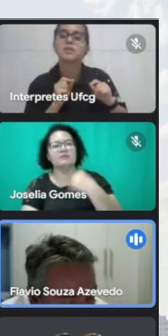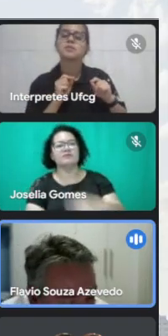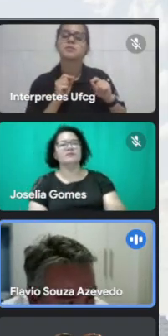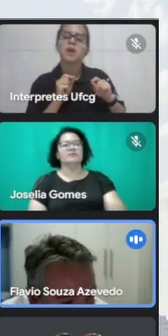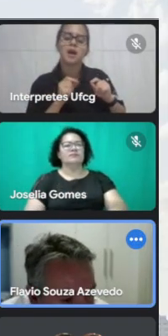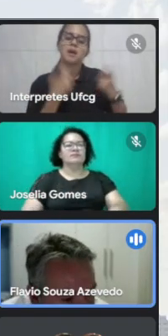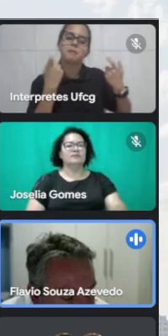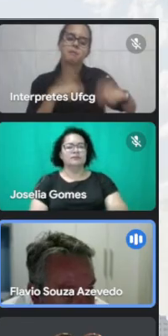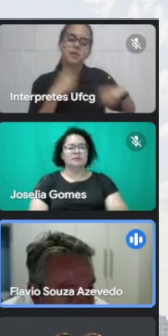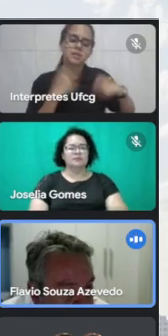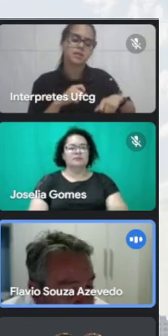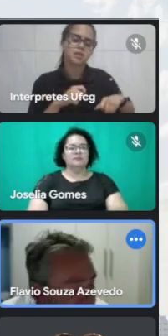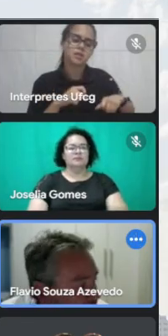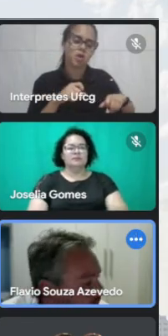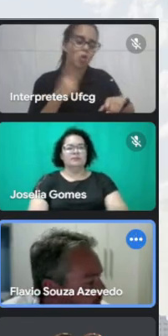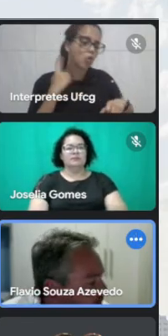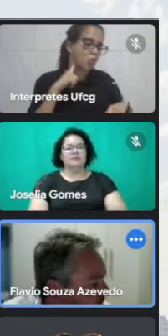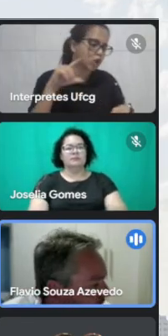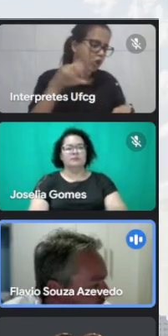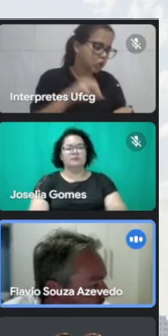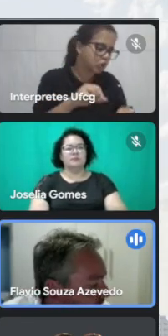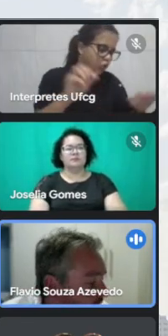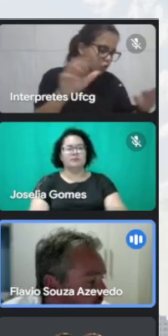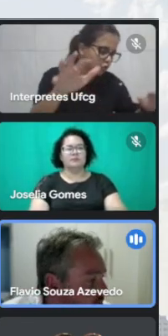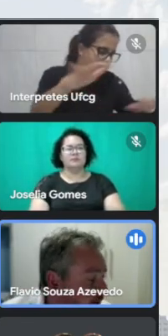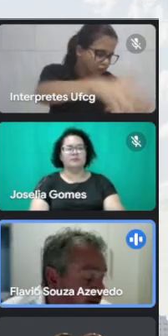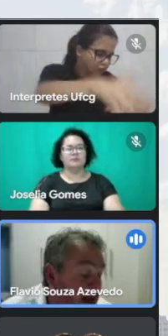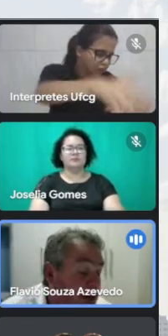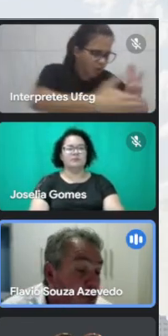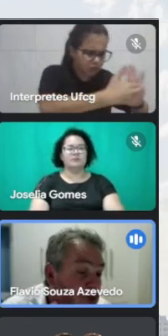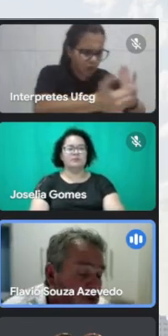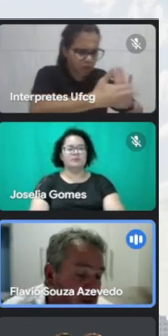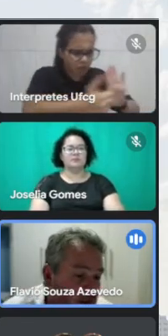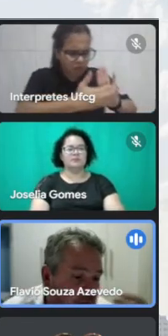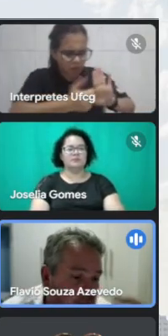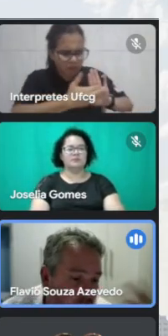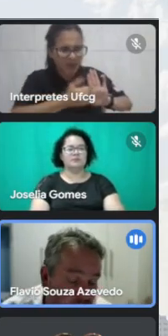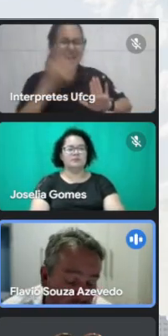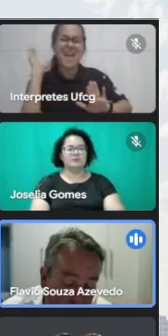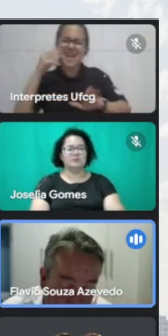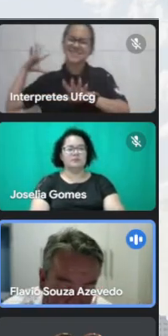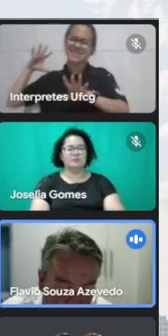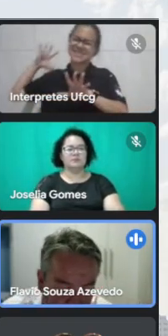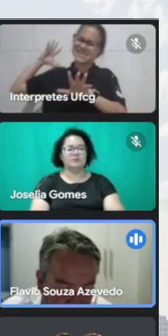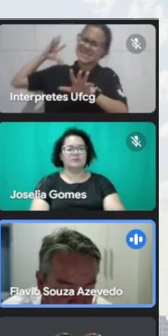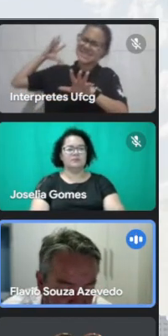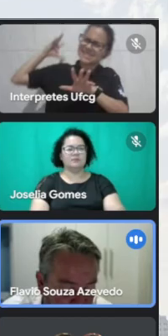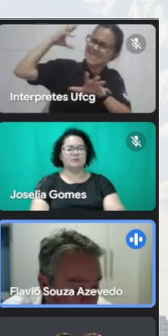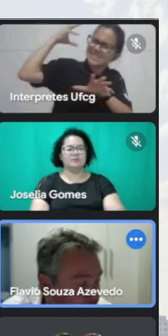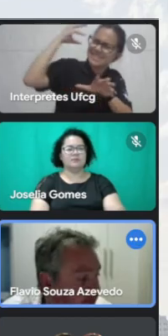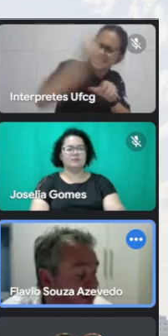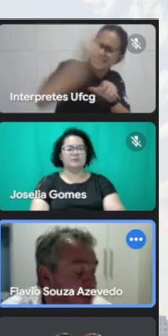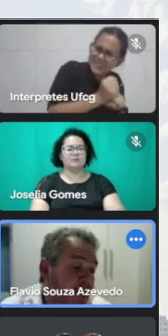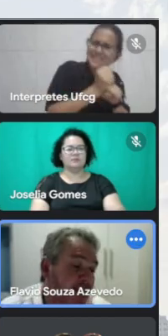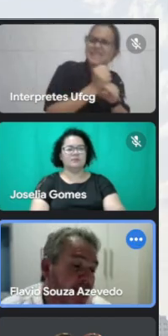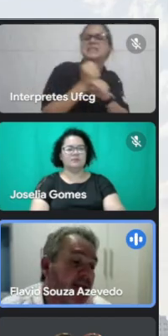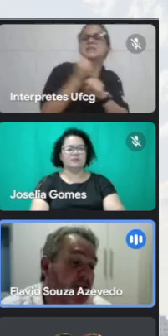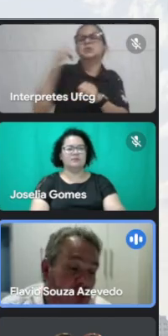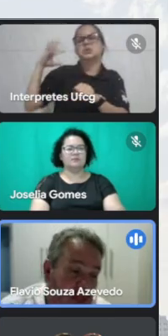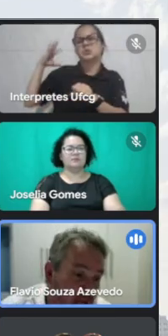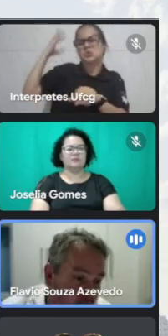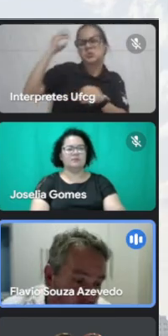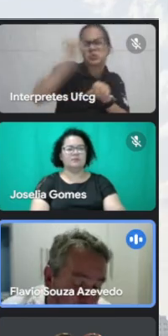que remover todinha a parte já daquele lixo velho, já de muitos anos, essa coisa de muitos e muitos anos, já estava enterrado,